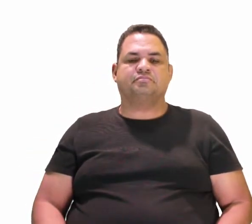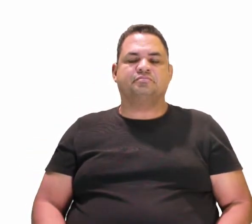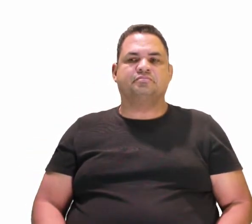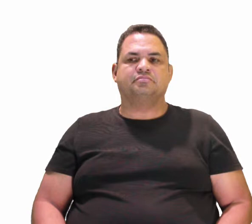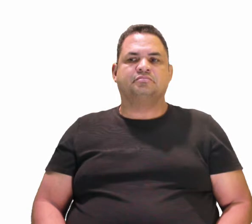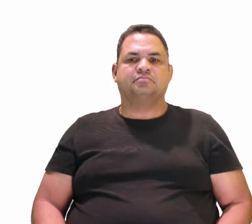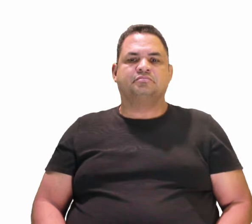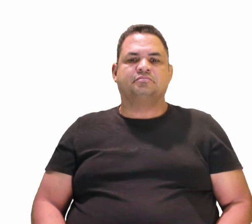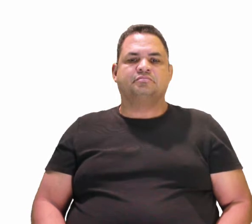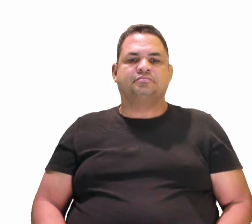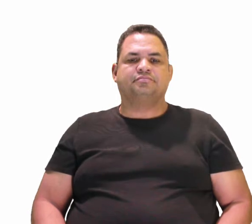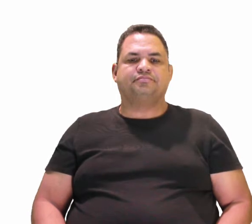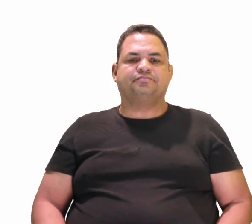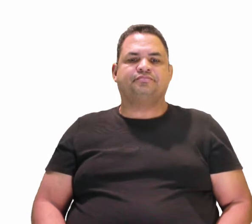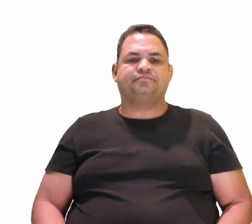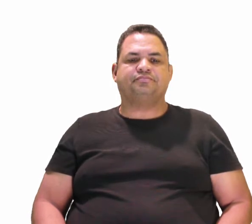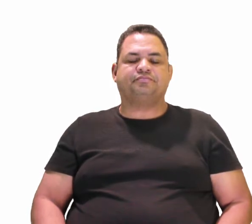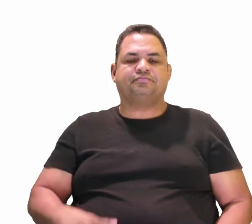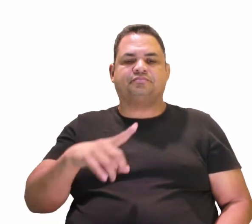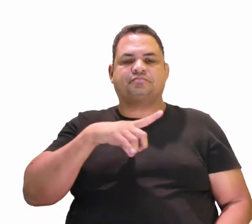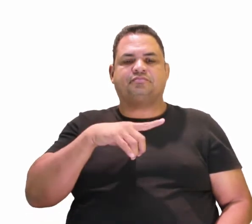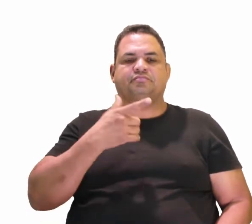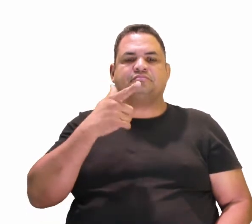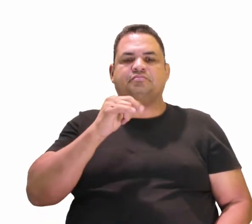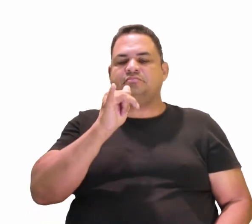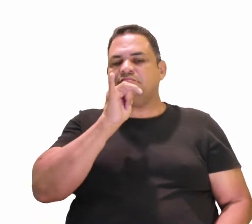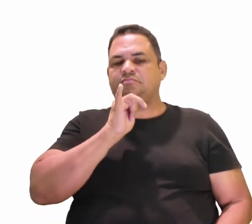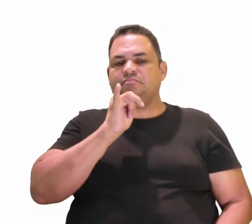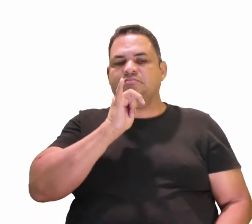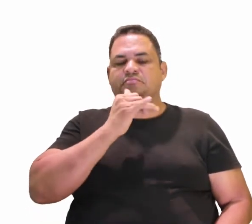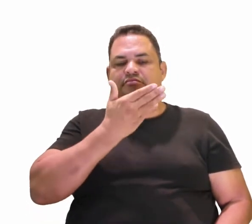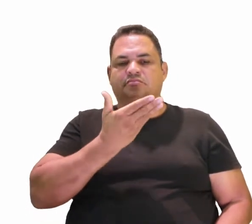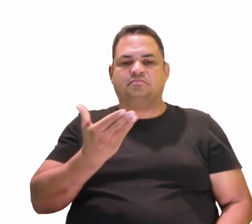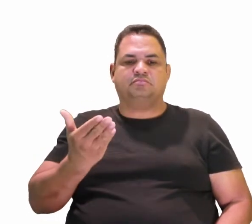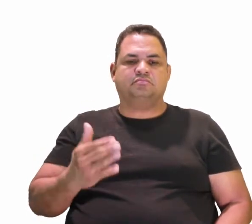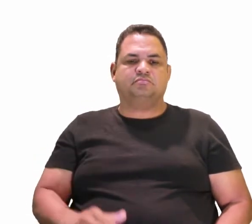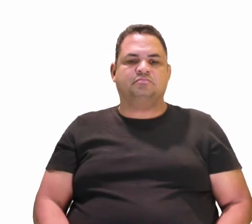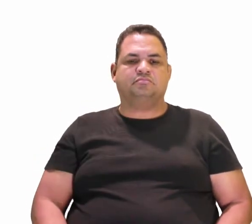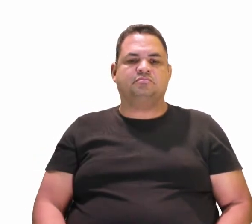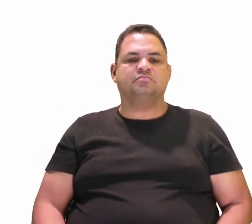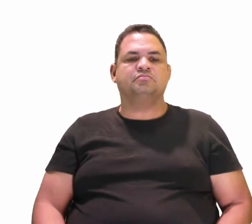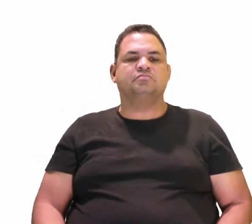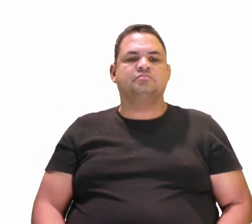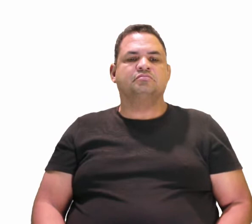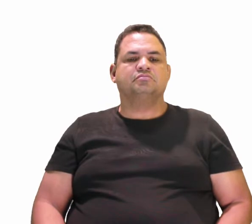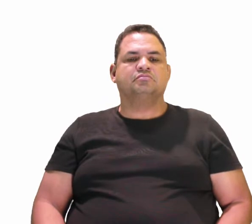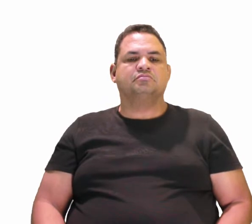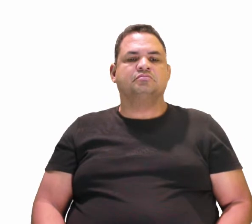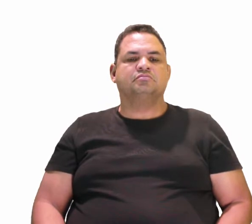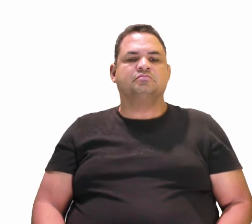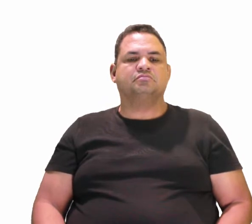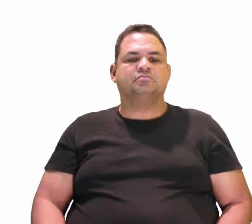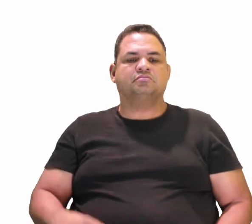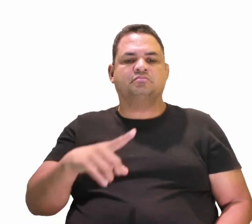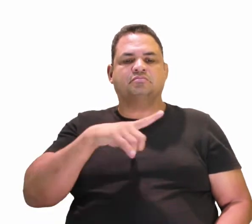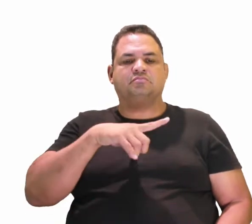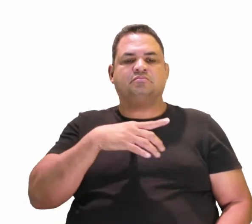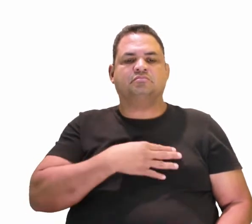dele. E aí, temos um outro exemplo aqui. Have a healthy life. Tenha uma